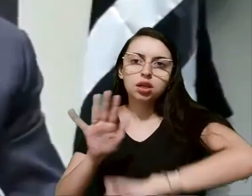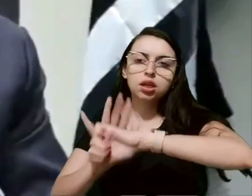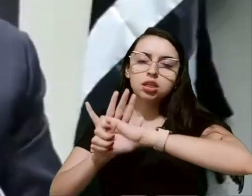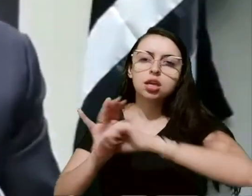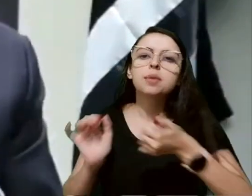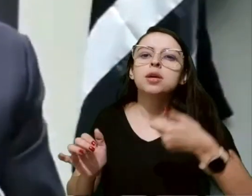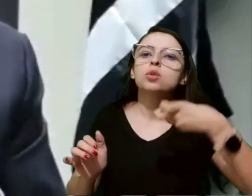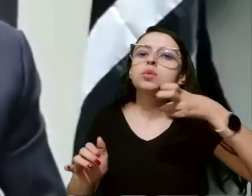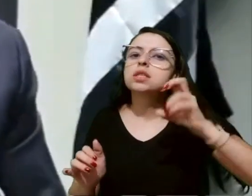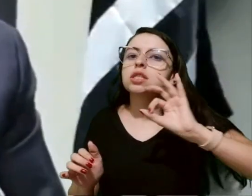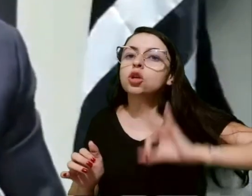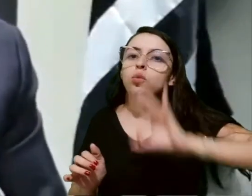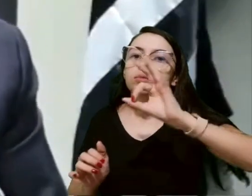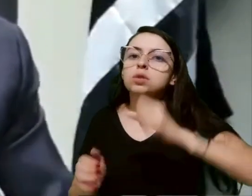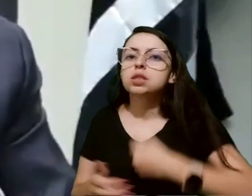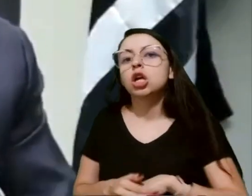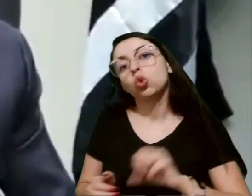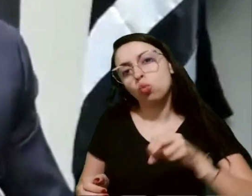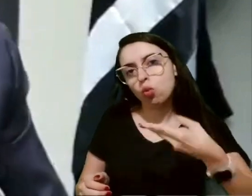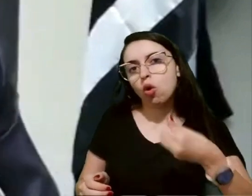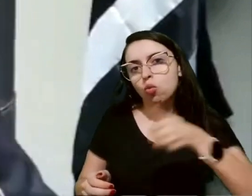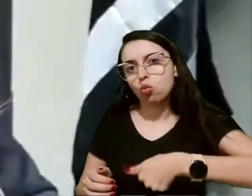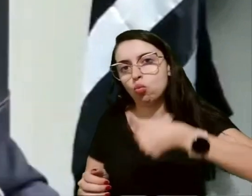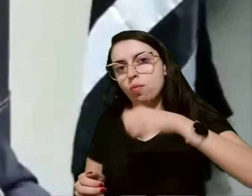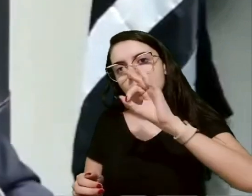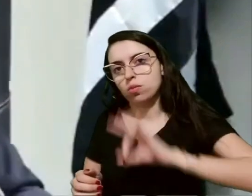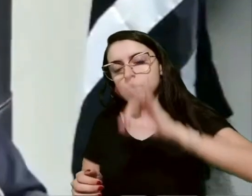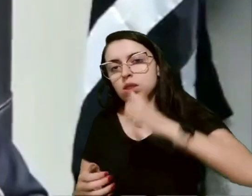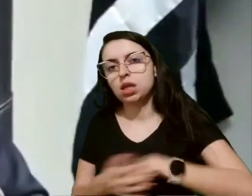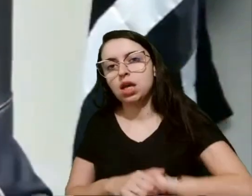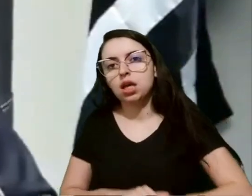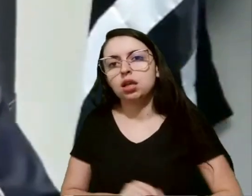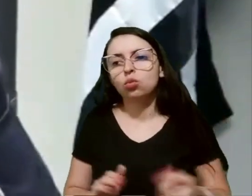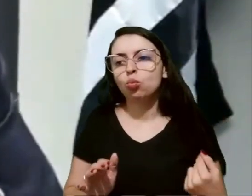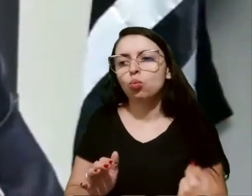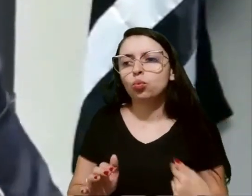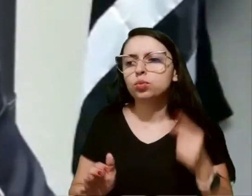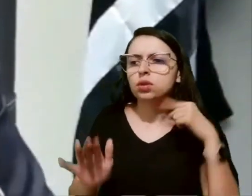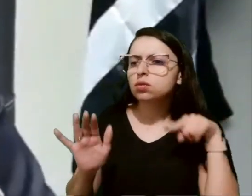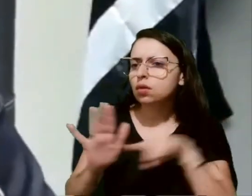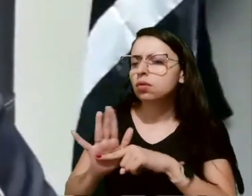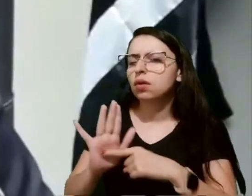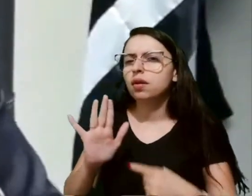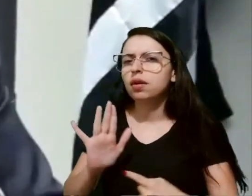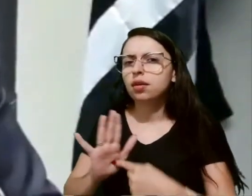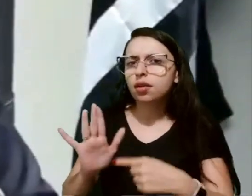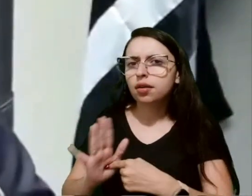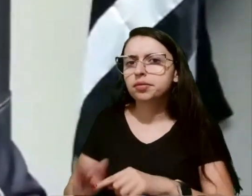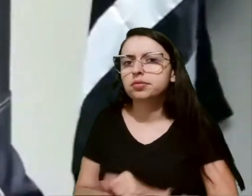aos 5% ou ao 1%, que não reage